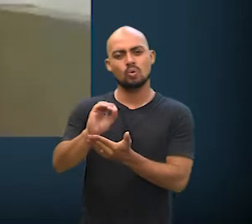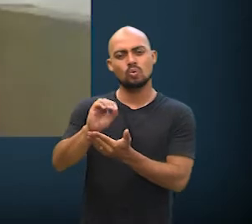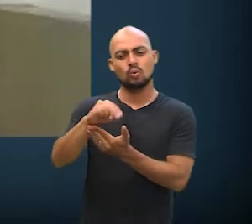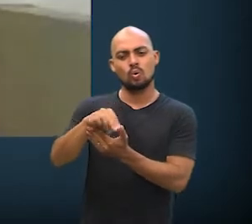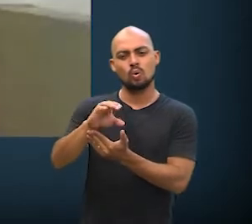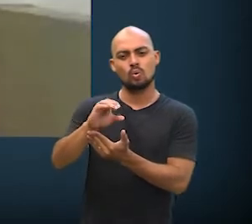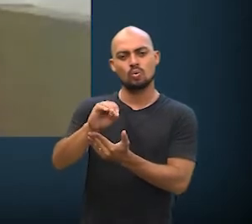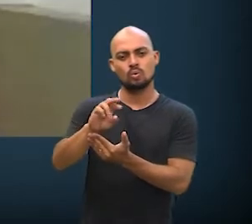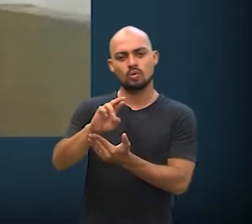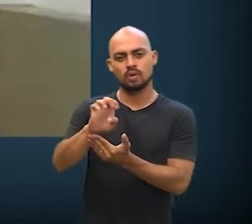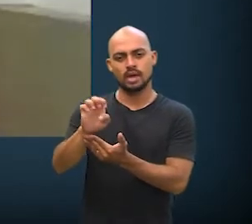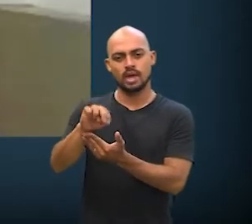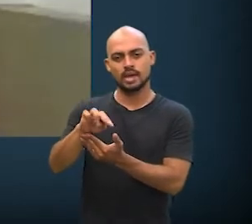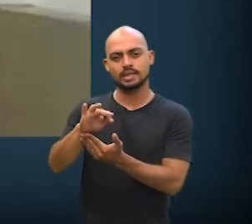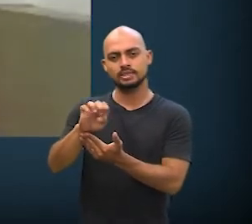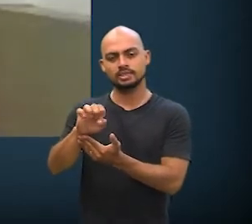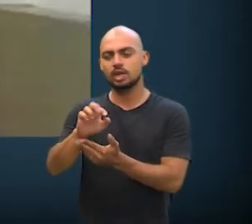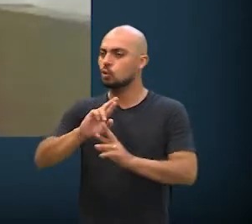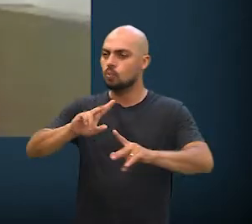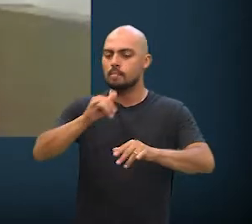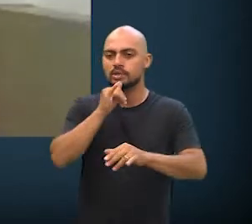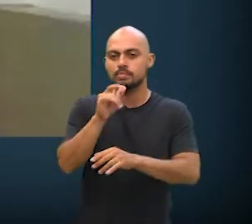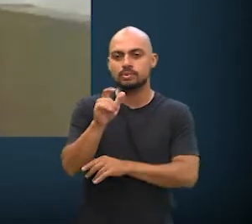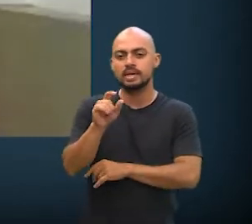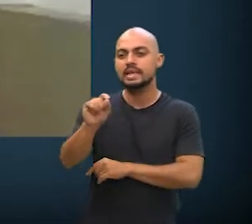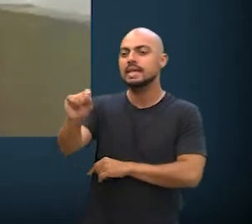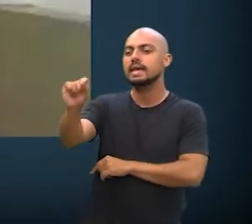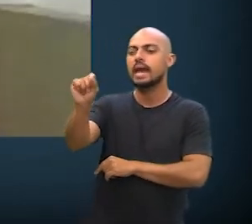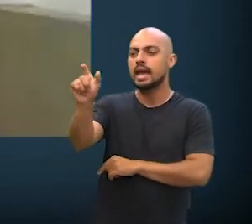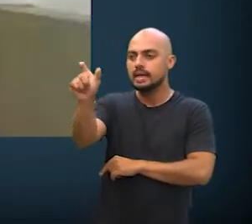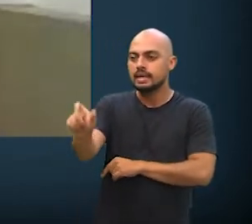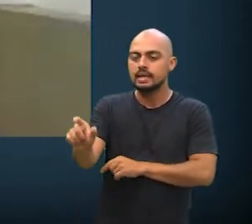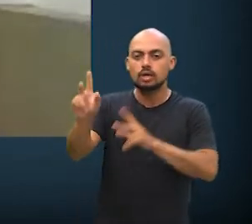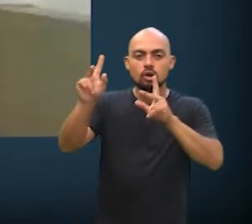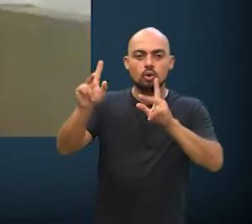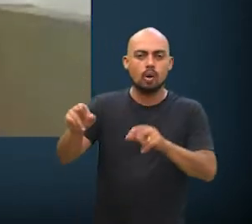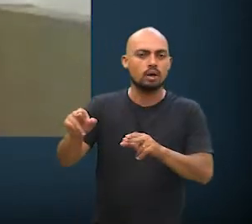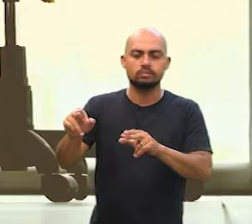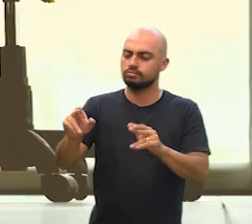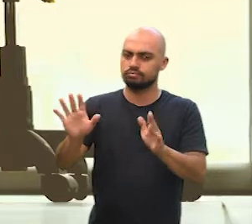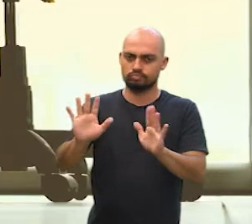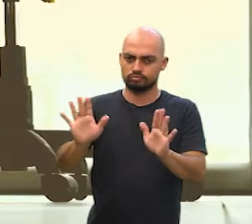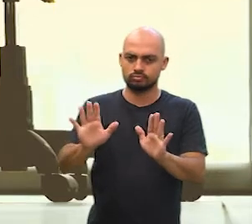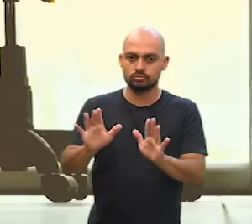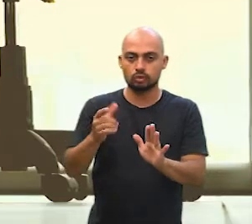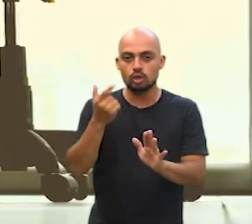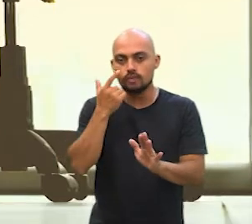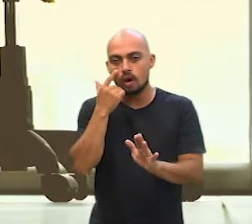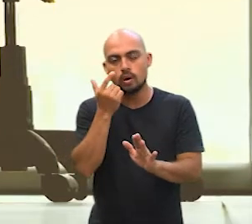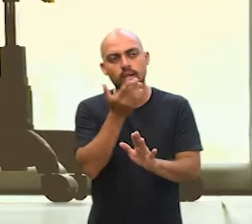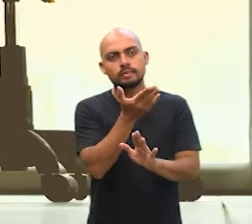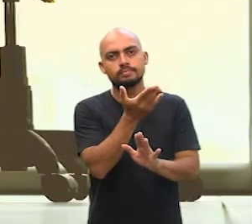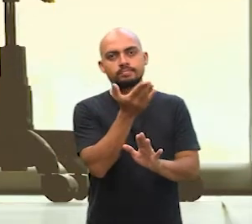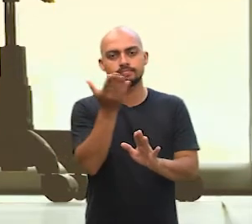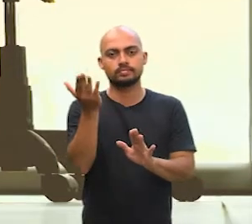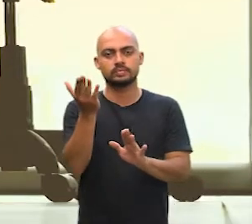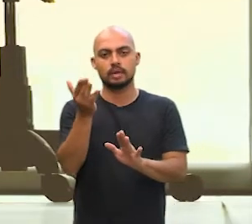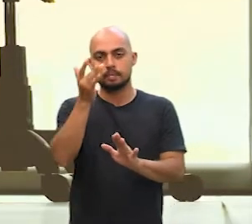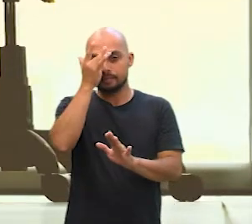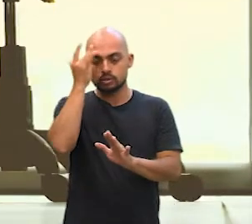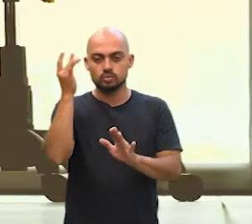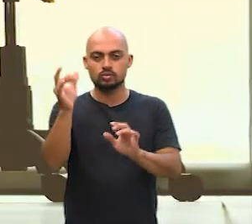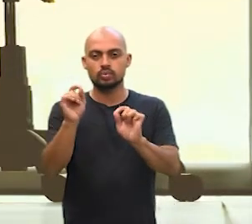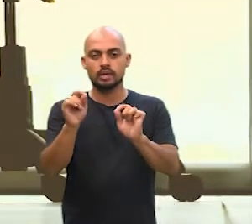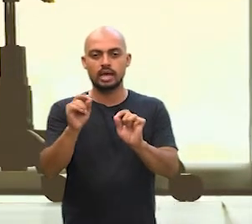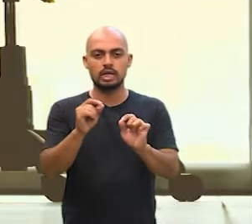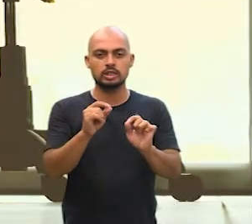não é exatamente quem faz o mesmo que eu quero fazer, né? A gente vai olhar como concorrente quem resolve